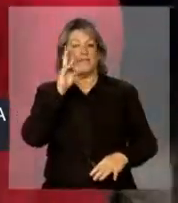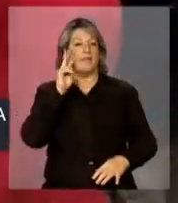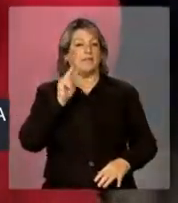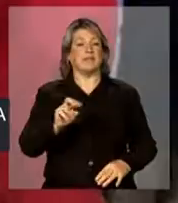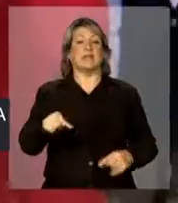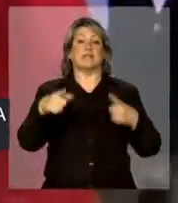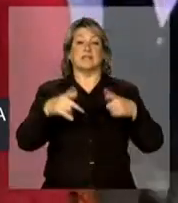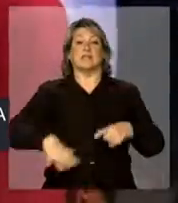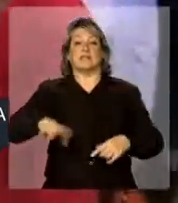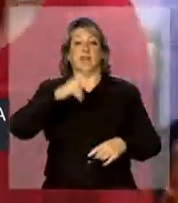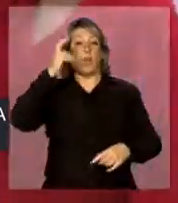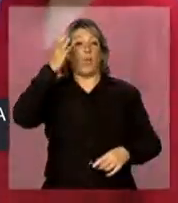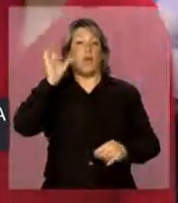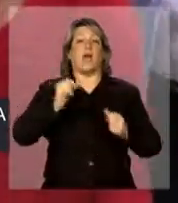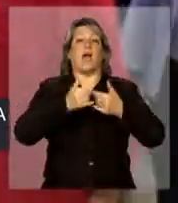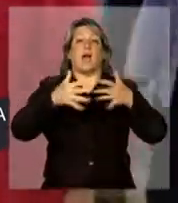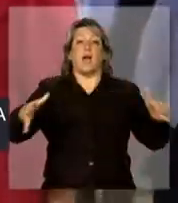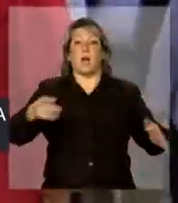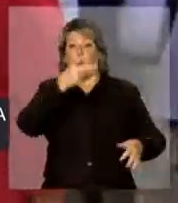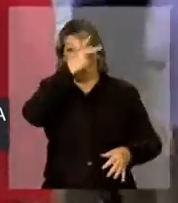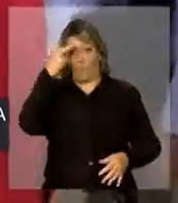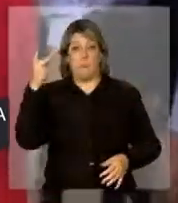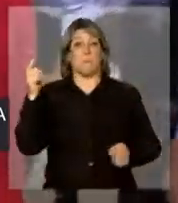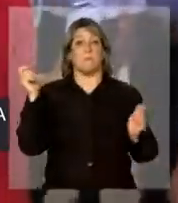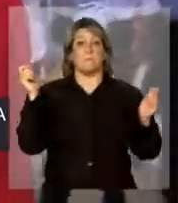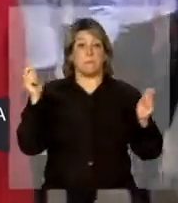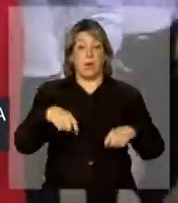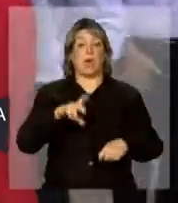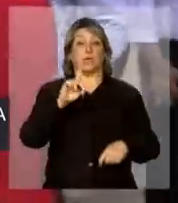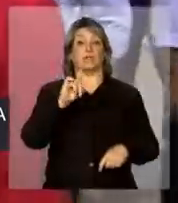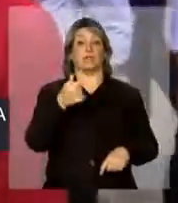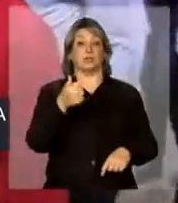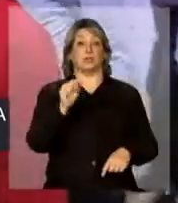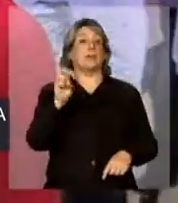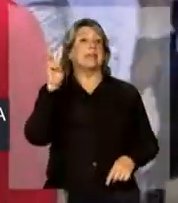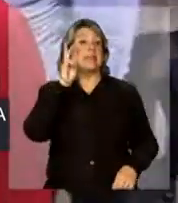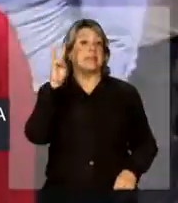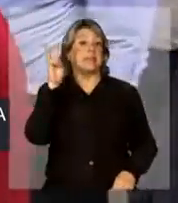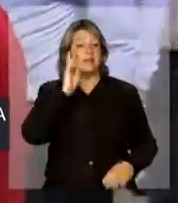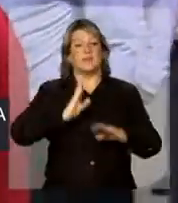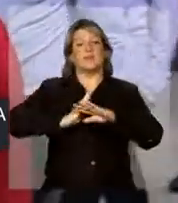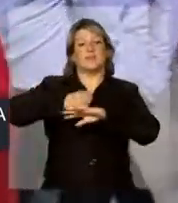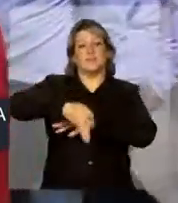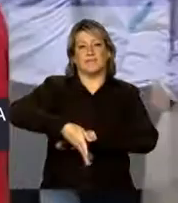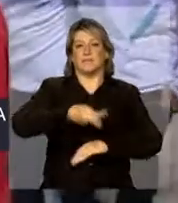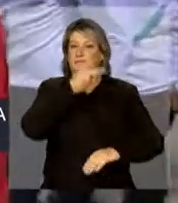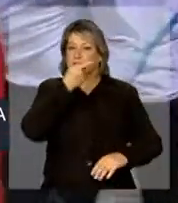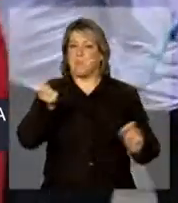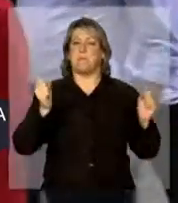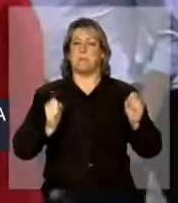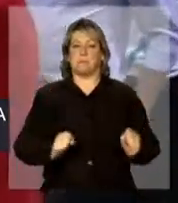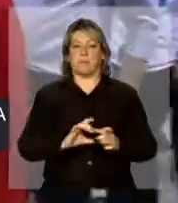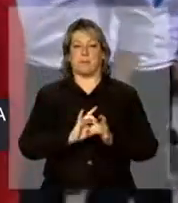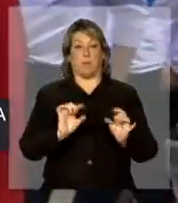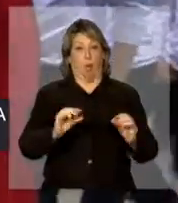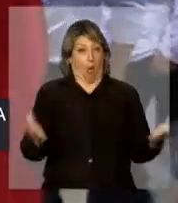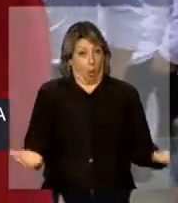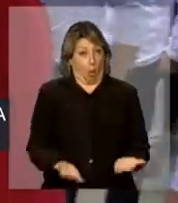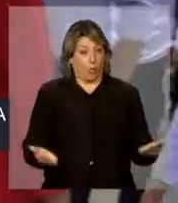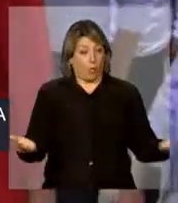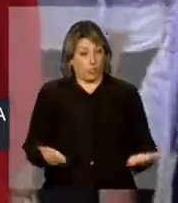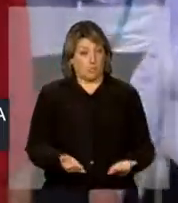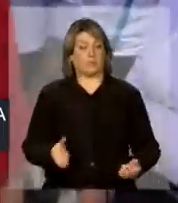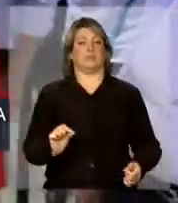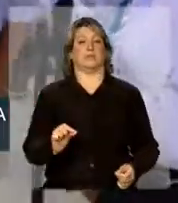cultural que vai ser aberto para o público a partir de terça-feira hoje a